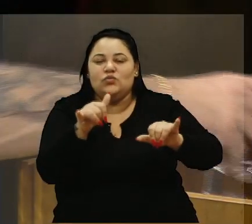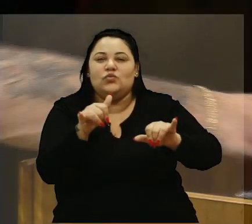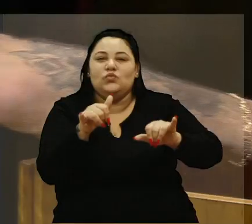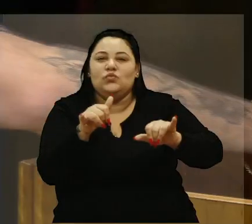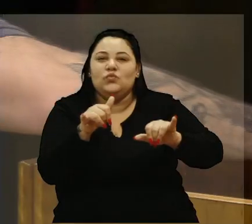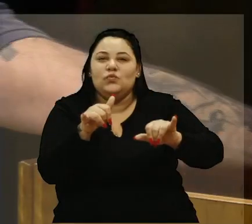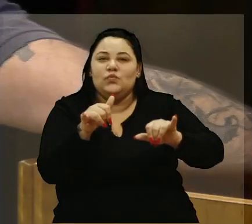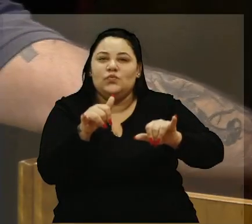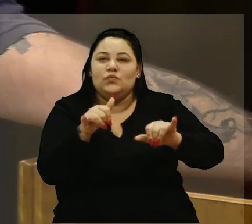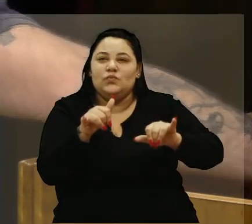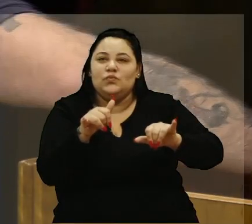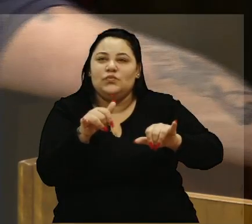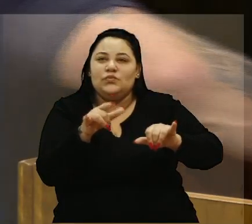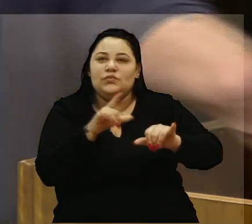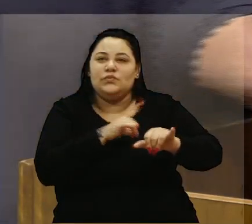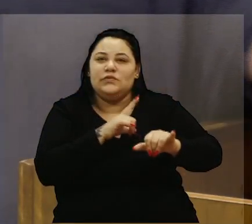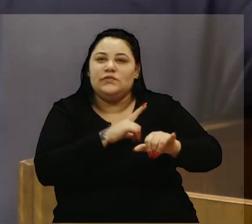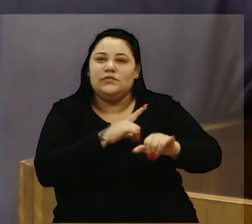200